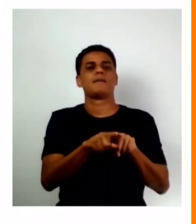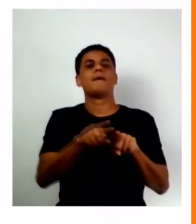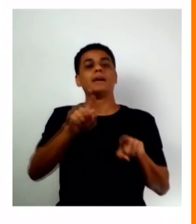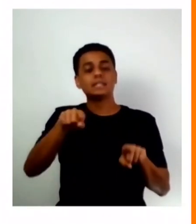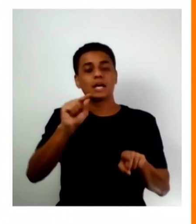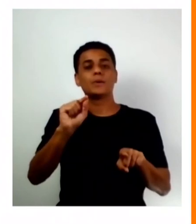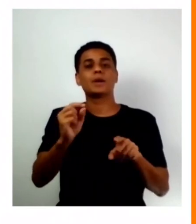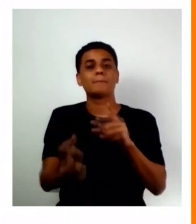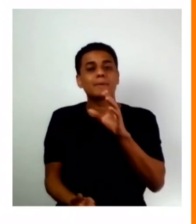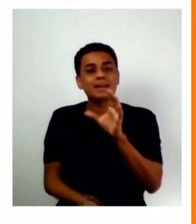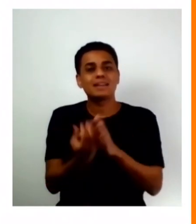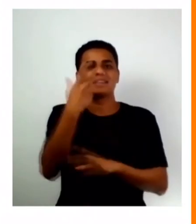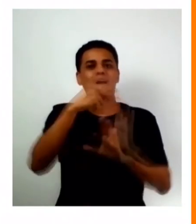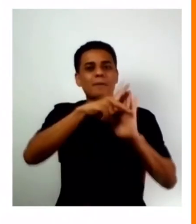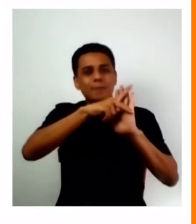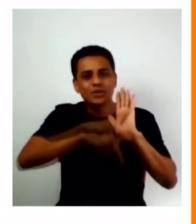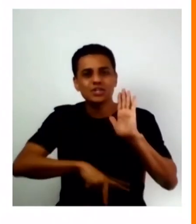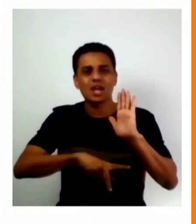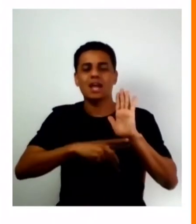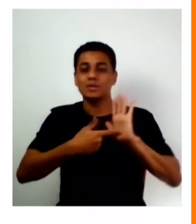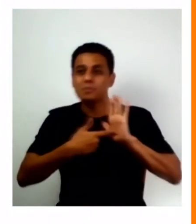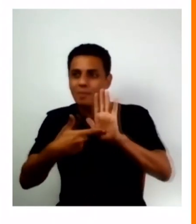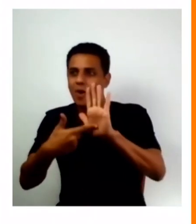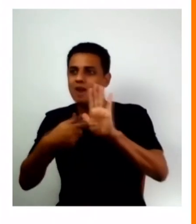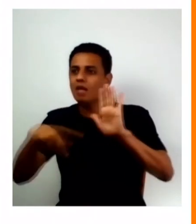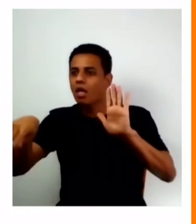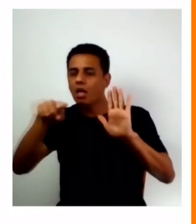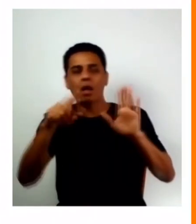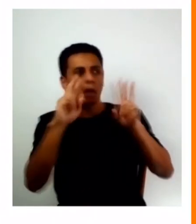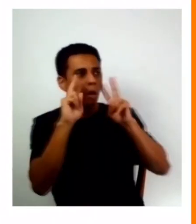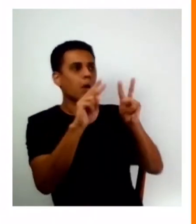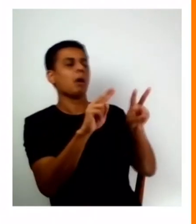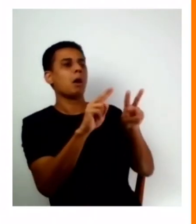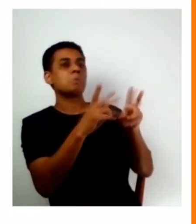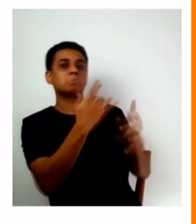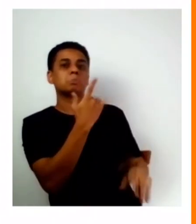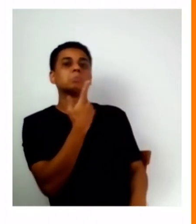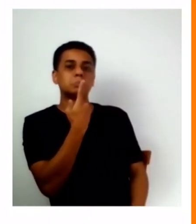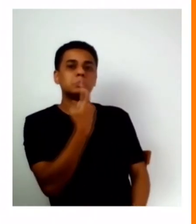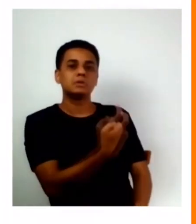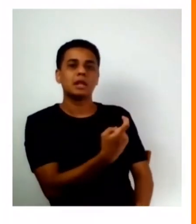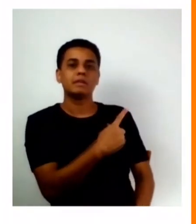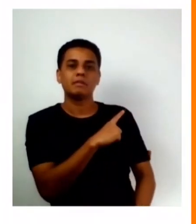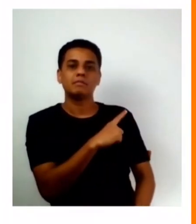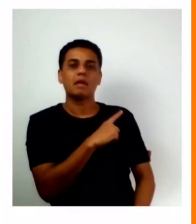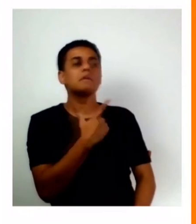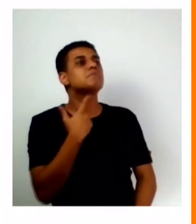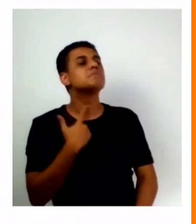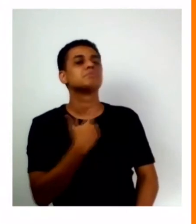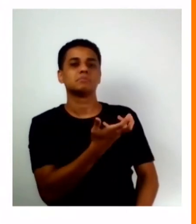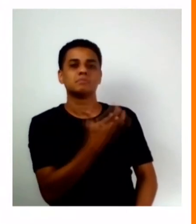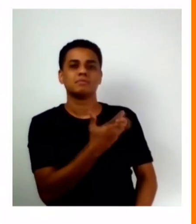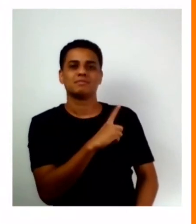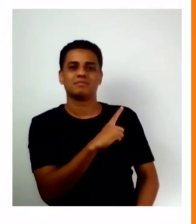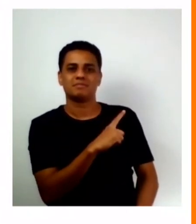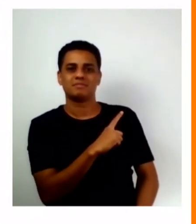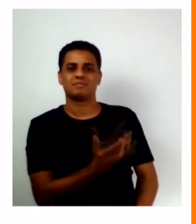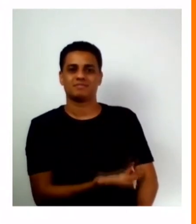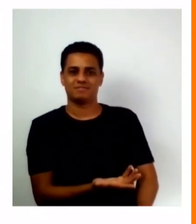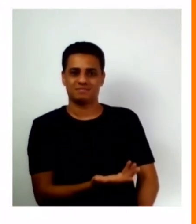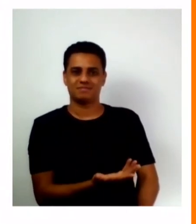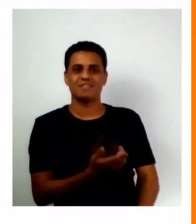projetos que sejam atractivos, sejam atractivos para atraer inversores e